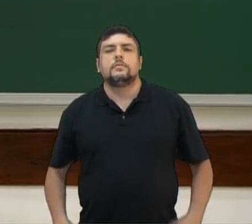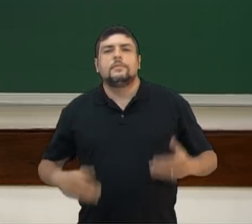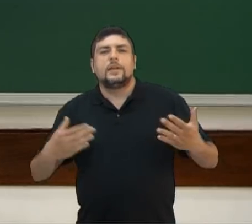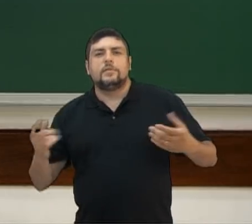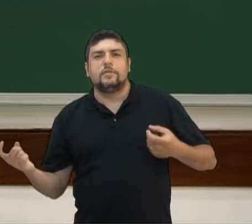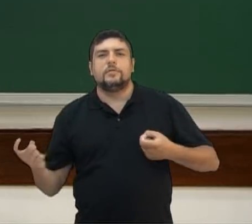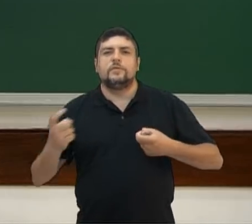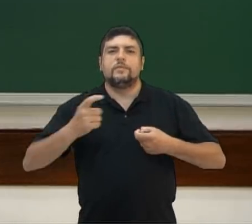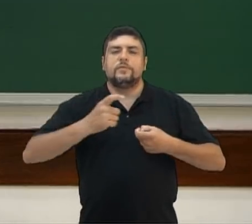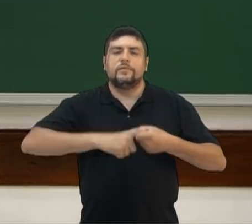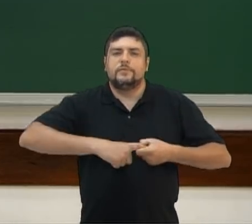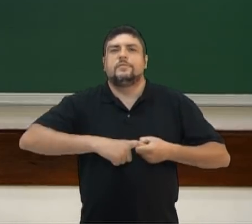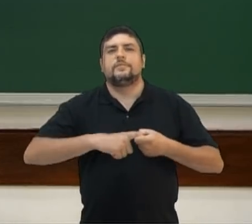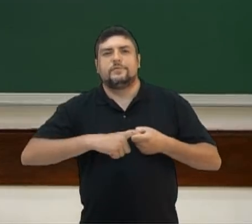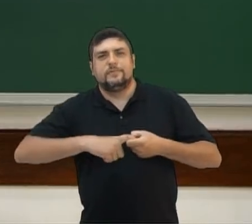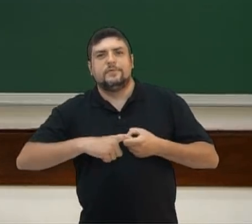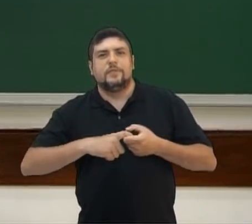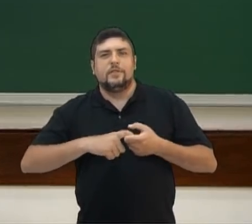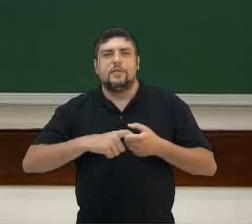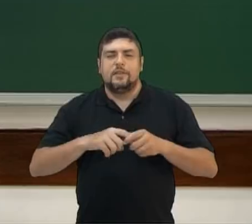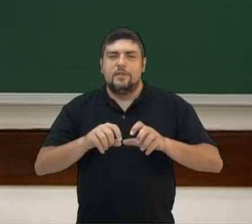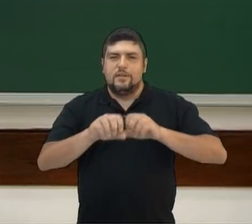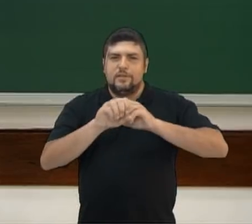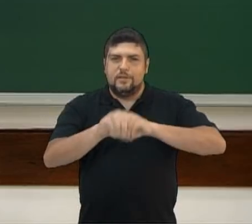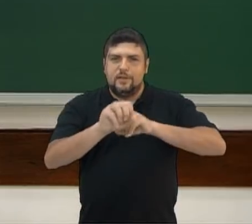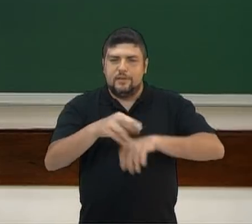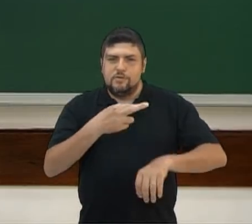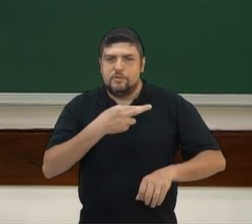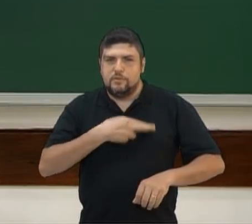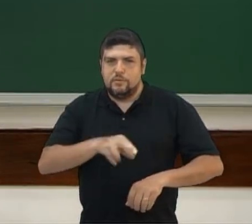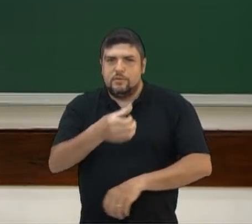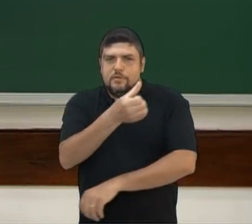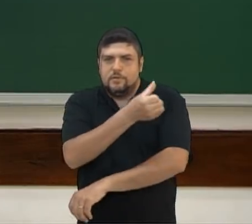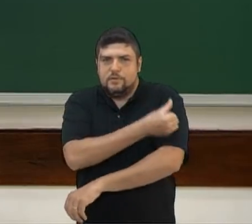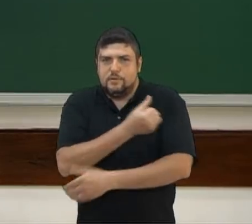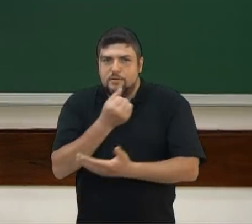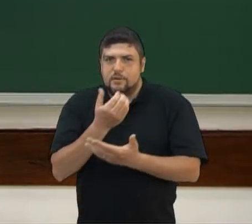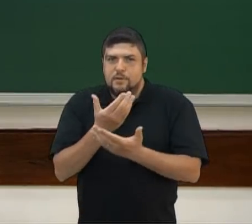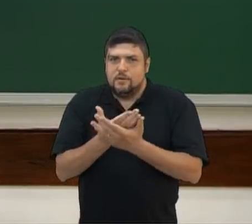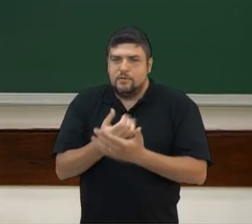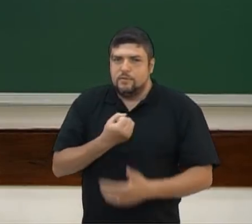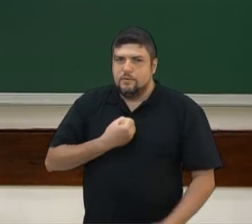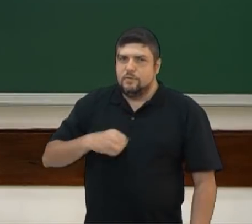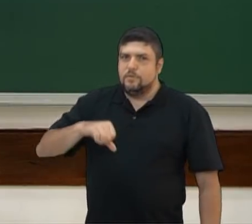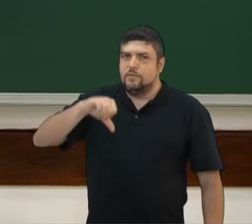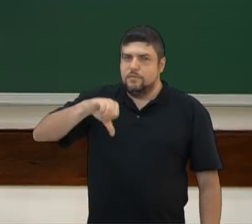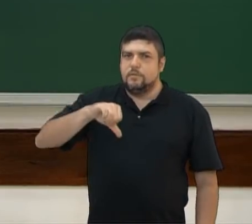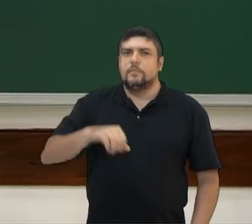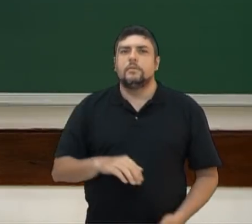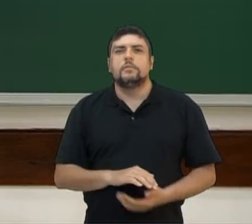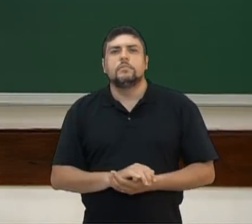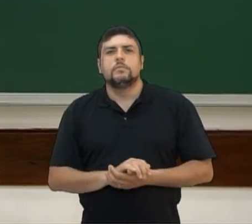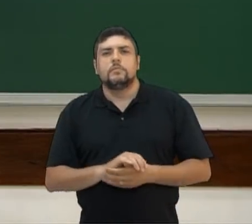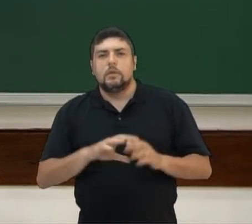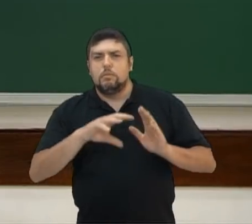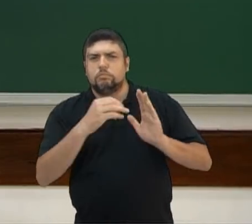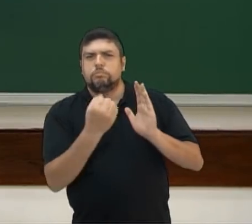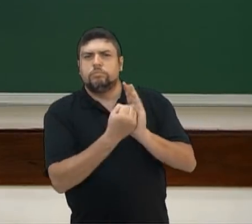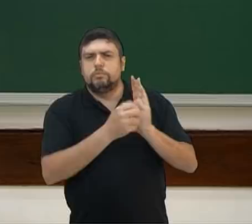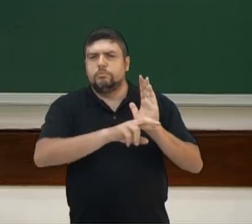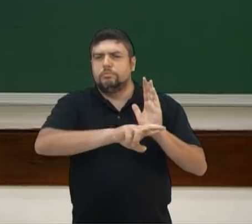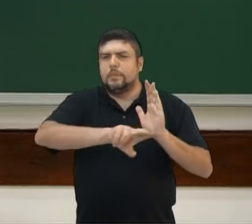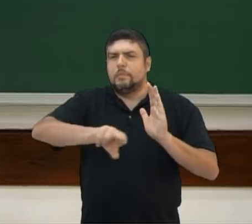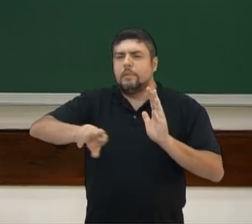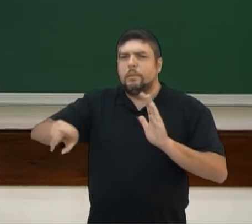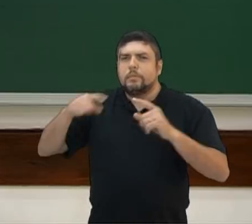Voltamos aqui com o nosso quiz de ensino religioso, sexto ano, aula 9, descobrindo os símbolos